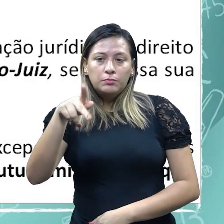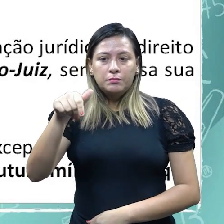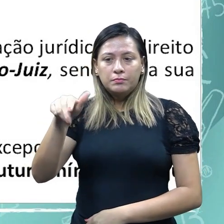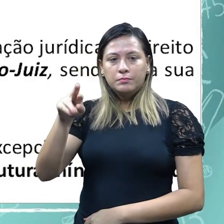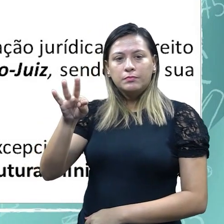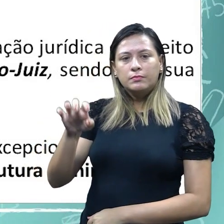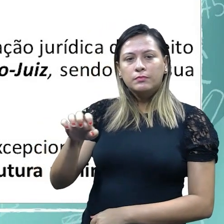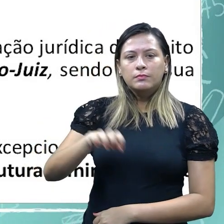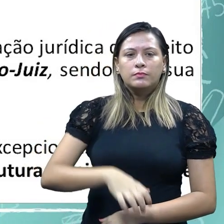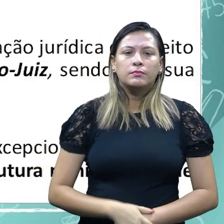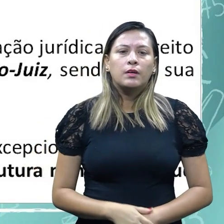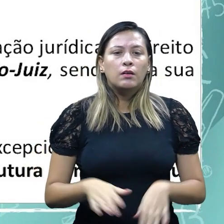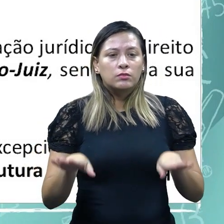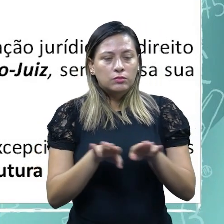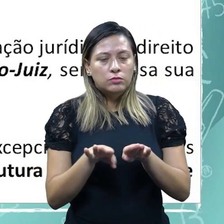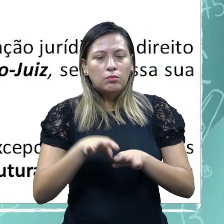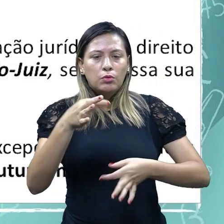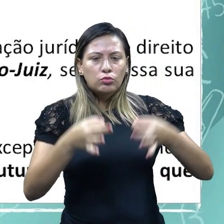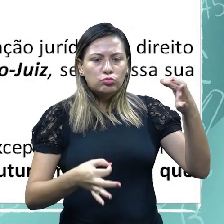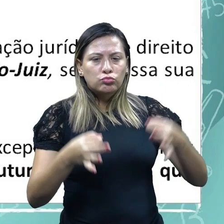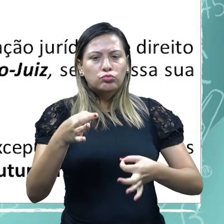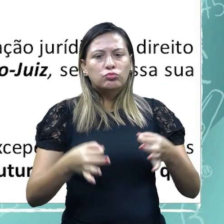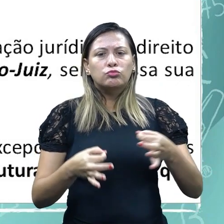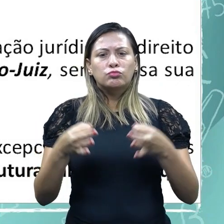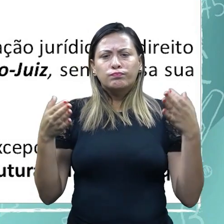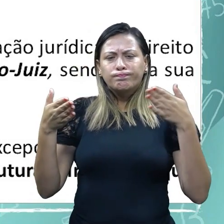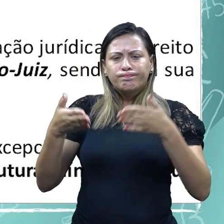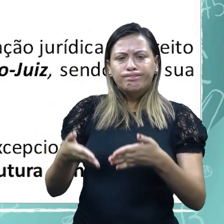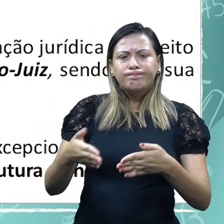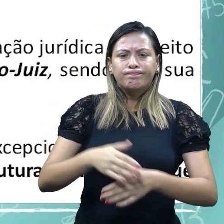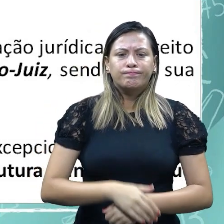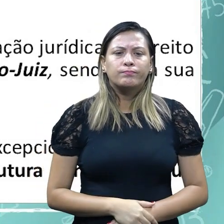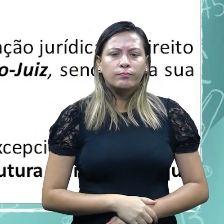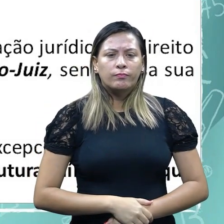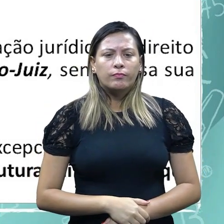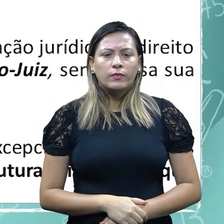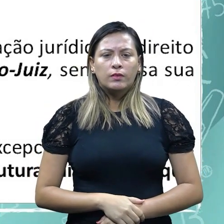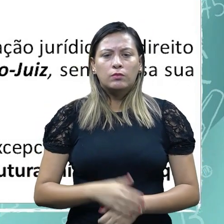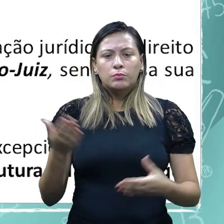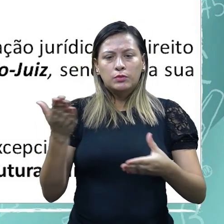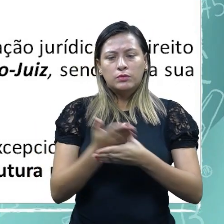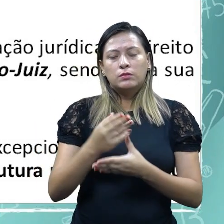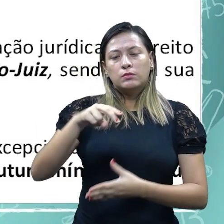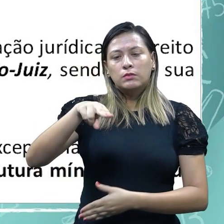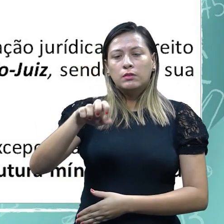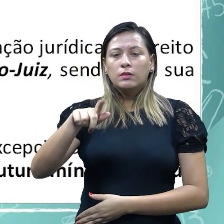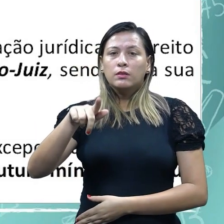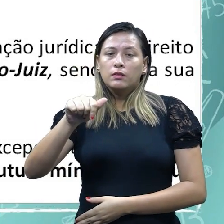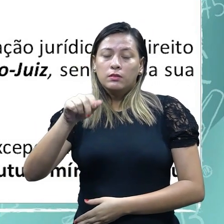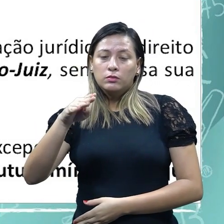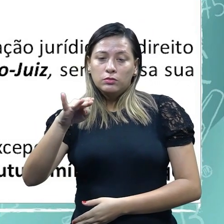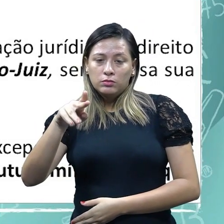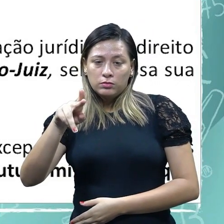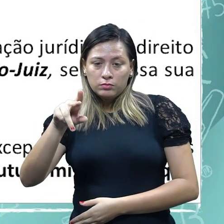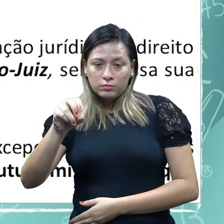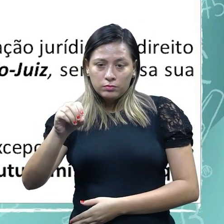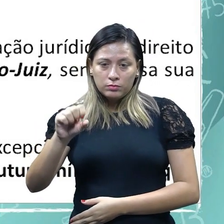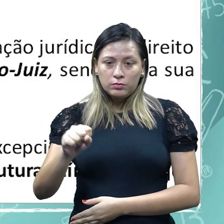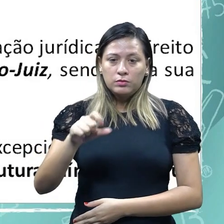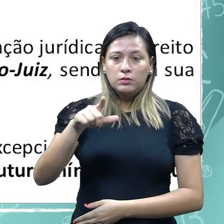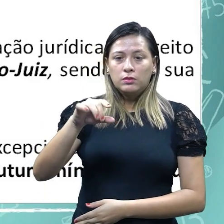juízo processual, restrita. Pressupostos processuais negativos, litispendência e coisa